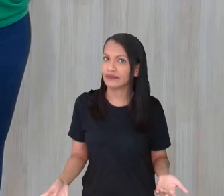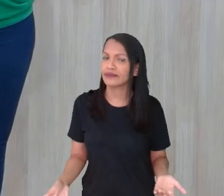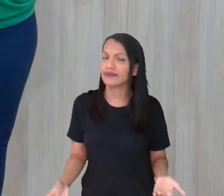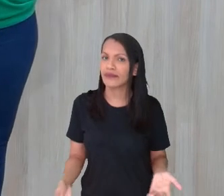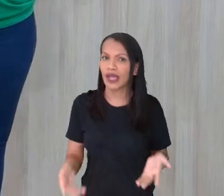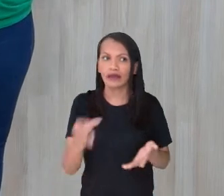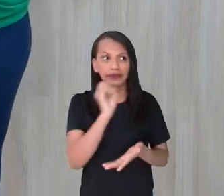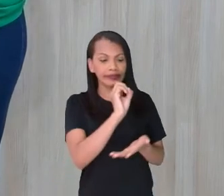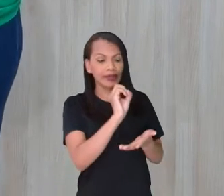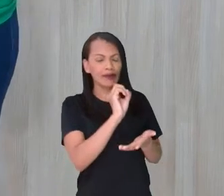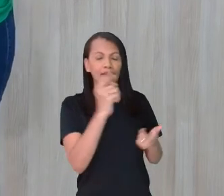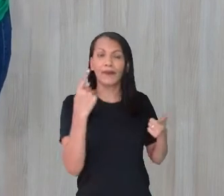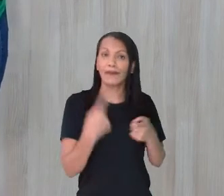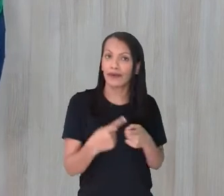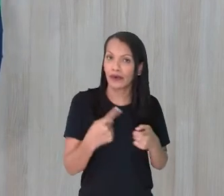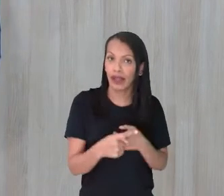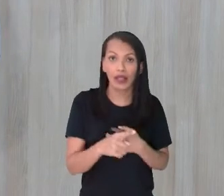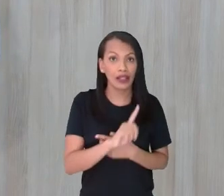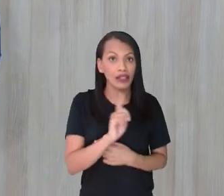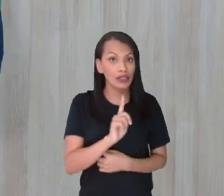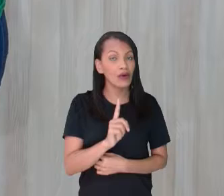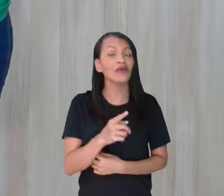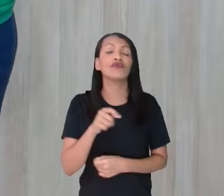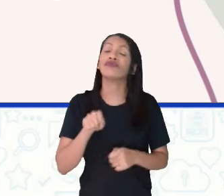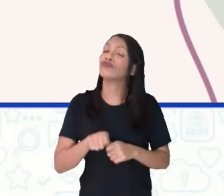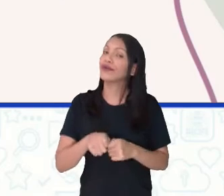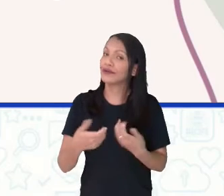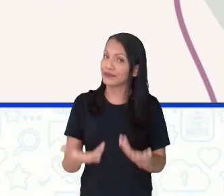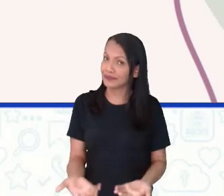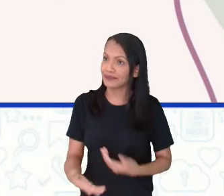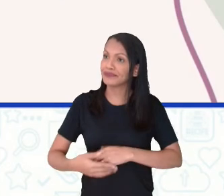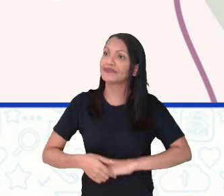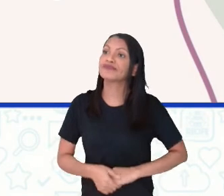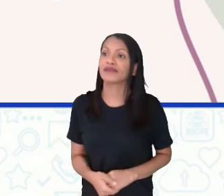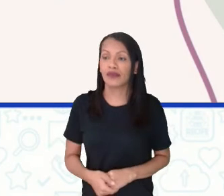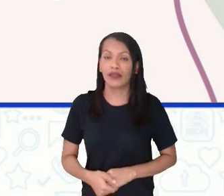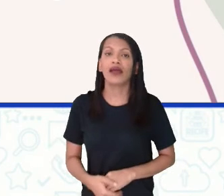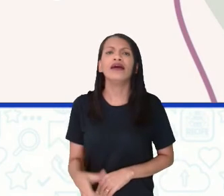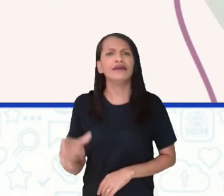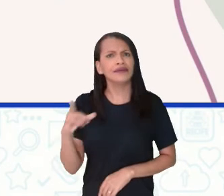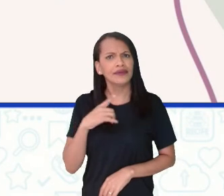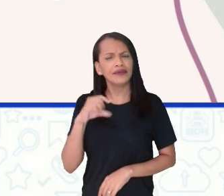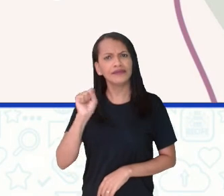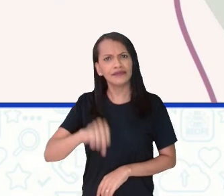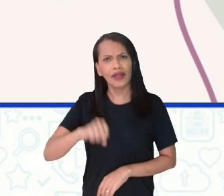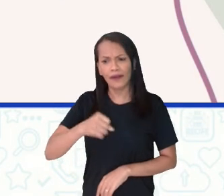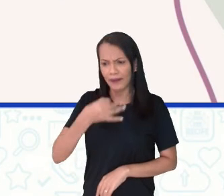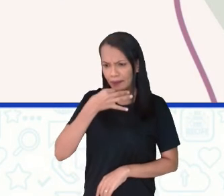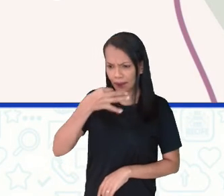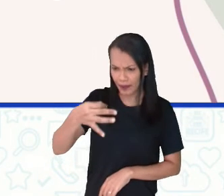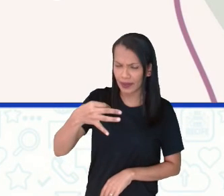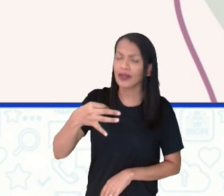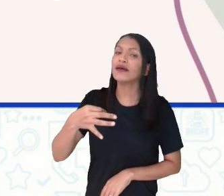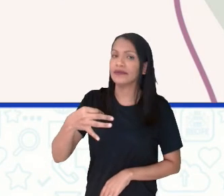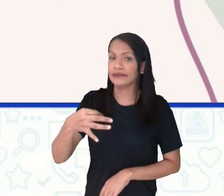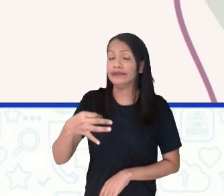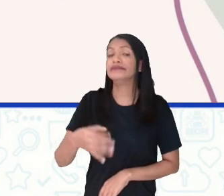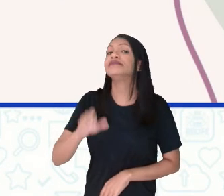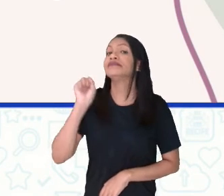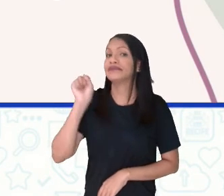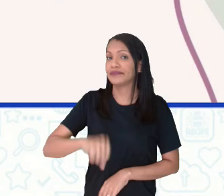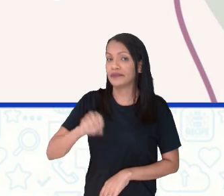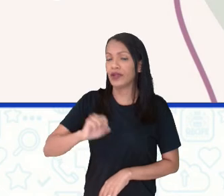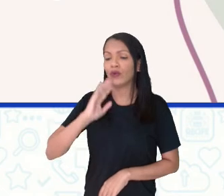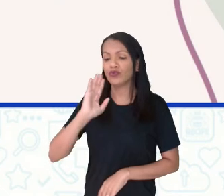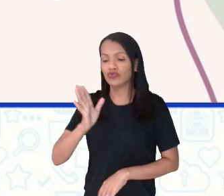igualmente porque não fez a tarefa de casa. E houve uma argumentação lógica. Desde o primeiro momento, eu